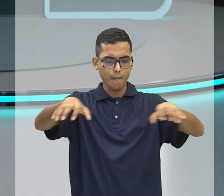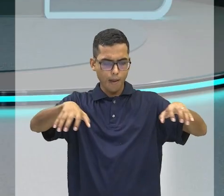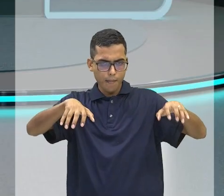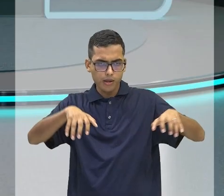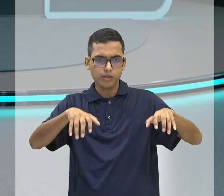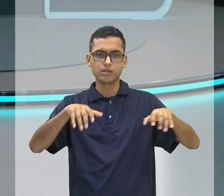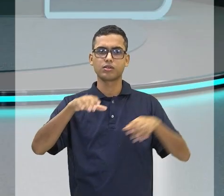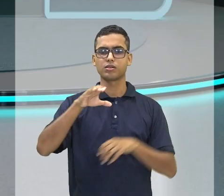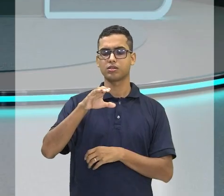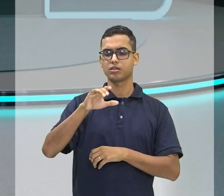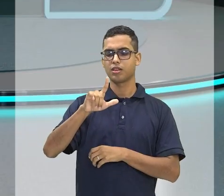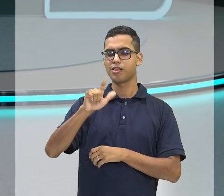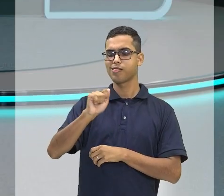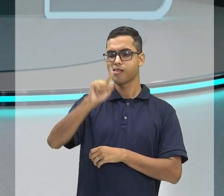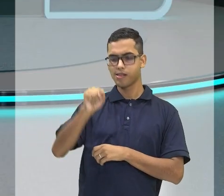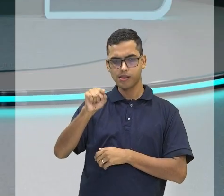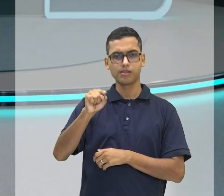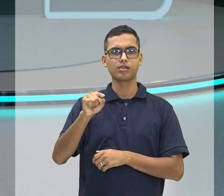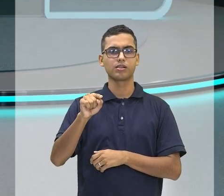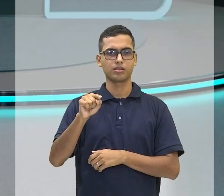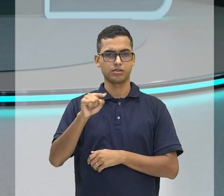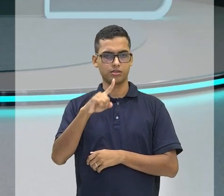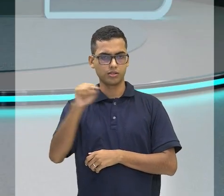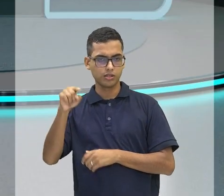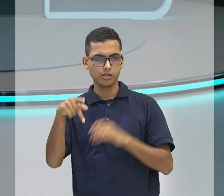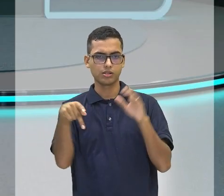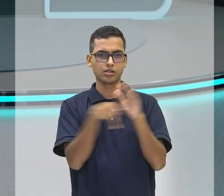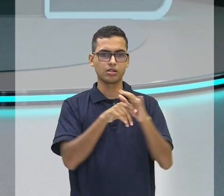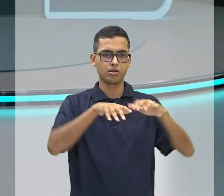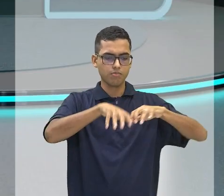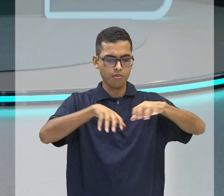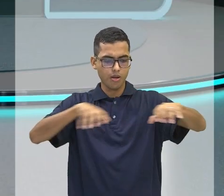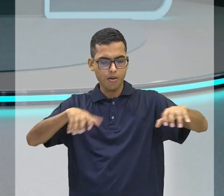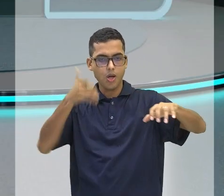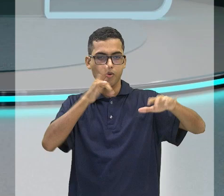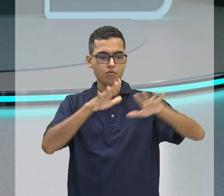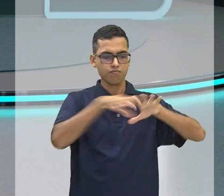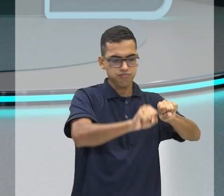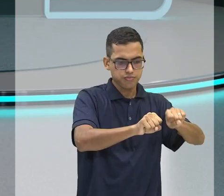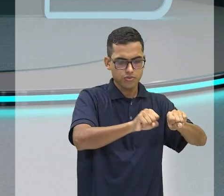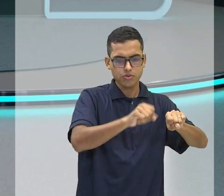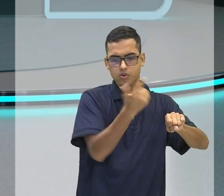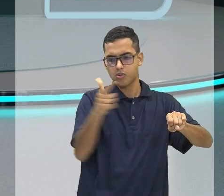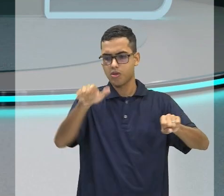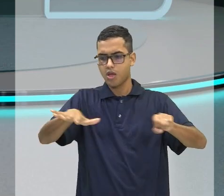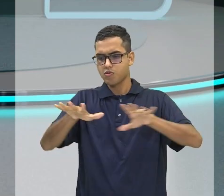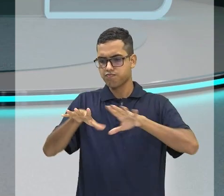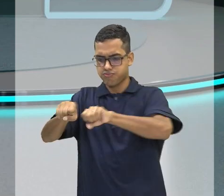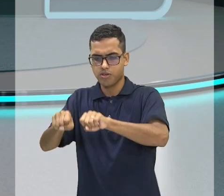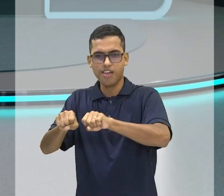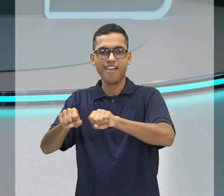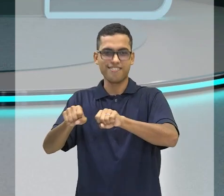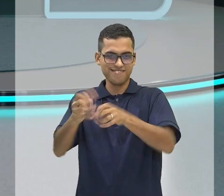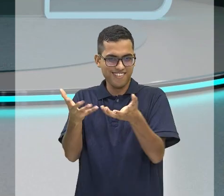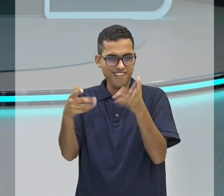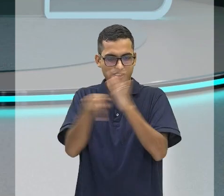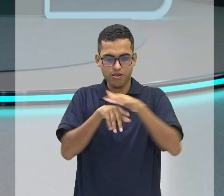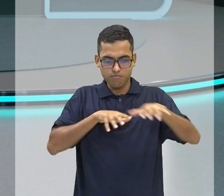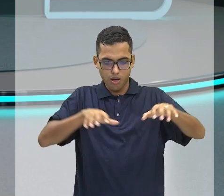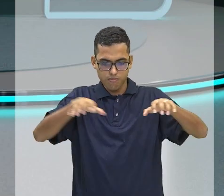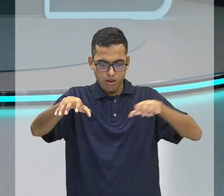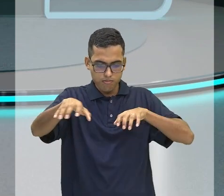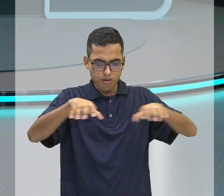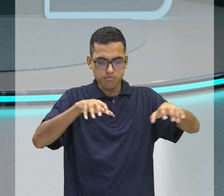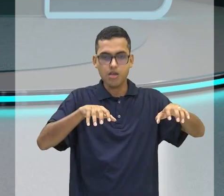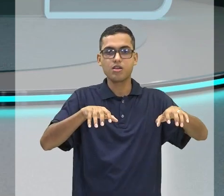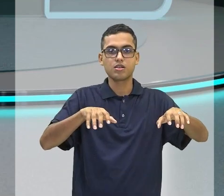ideia dos clãs é o quê? Dominar o território do outro clã. E em Okinawa não era diferente. Quando um dos